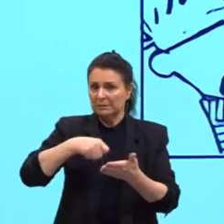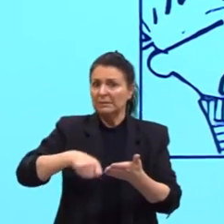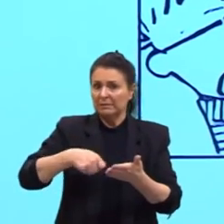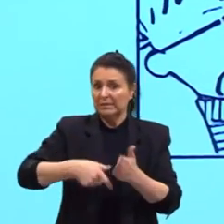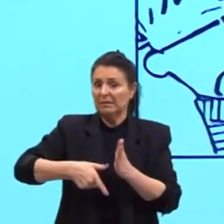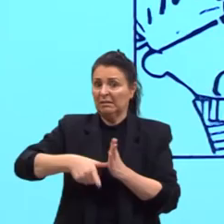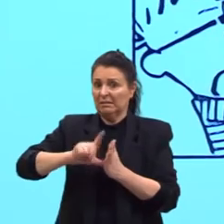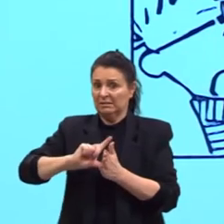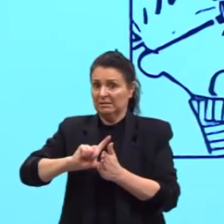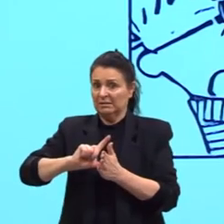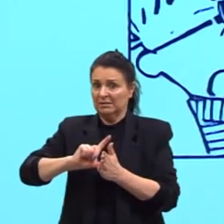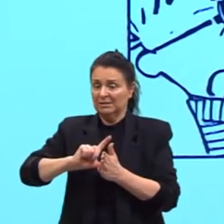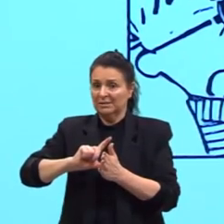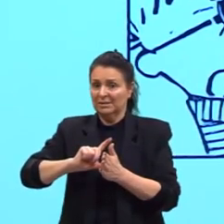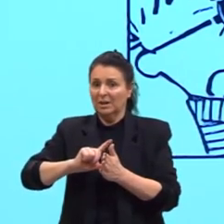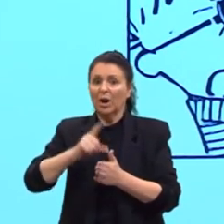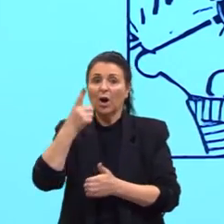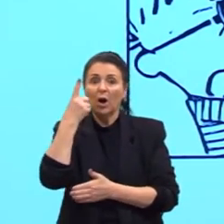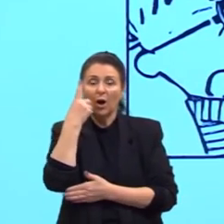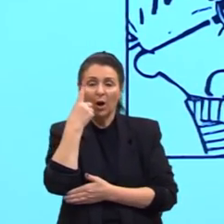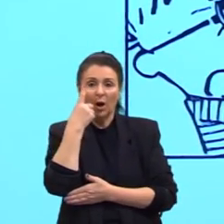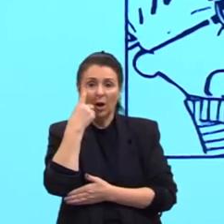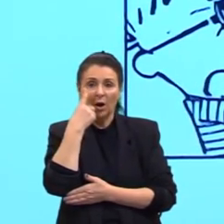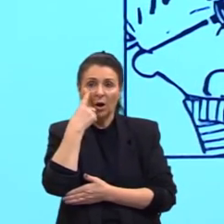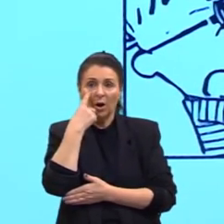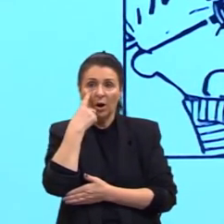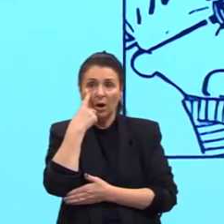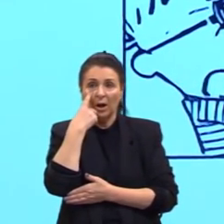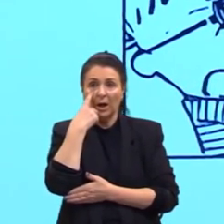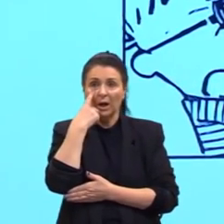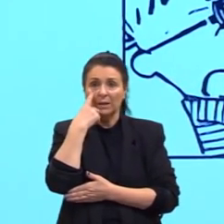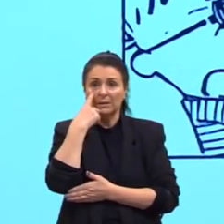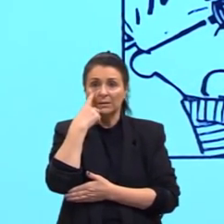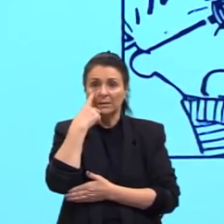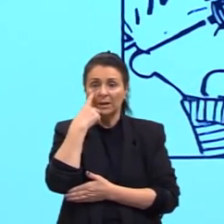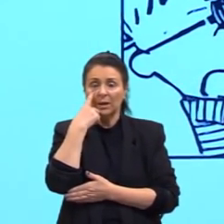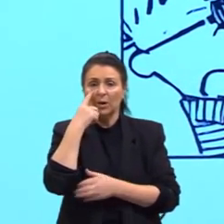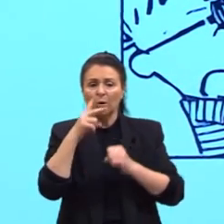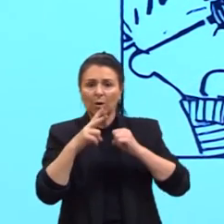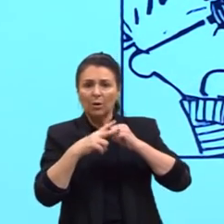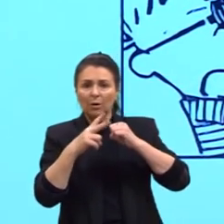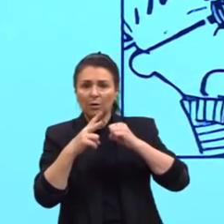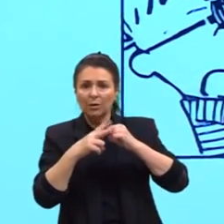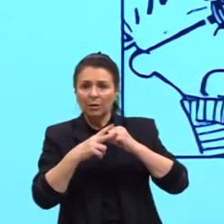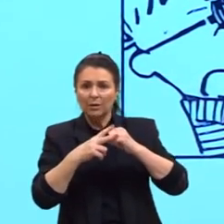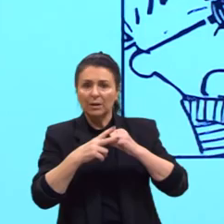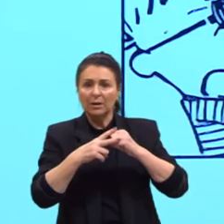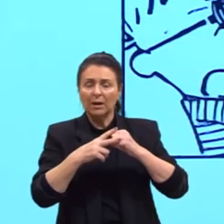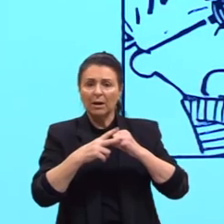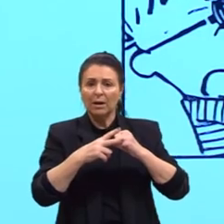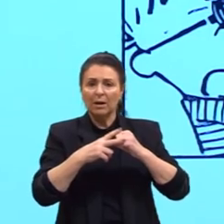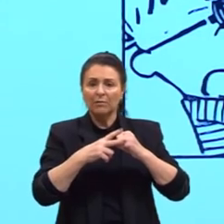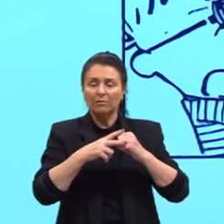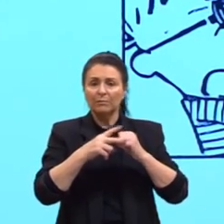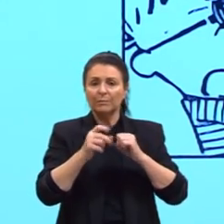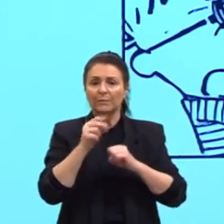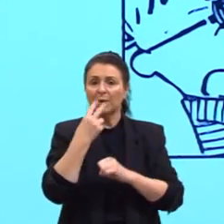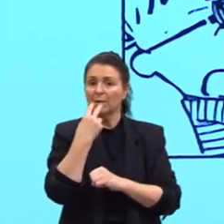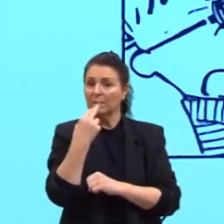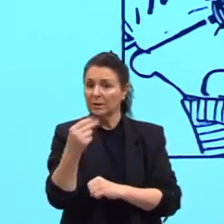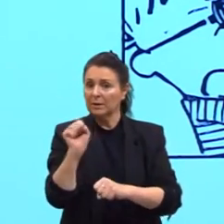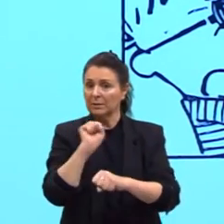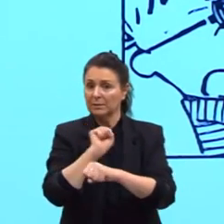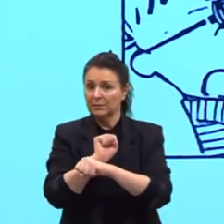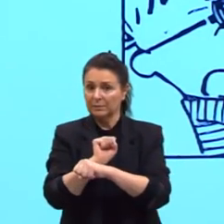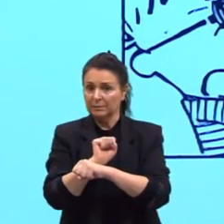vocês estão vendo estão vendo presença aqui ó do Rei Adobe redutube do Heaven tem um Raven